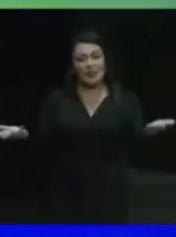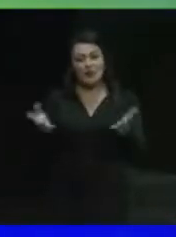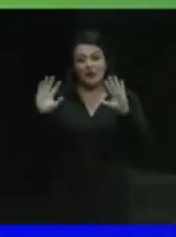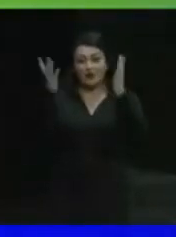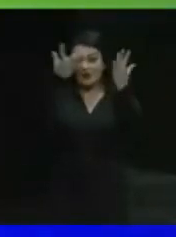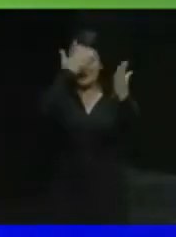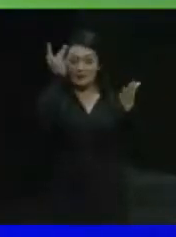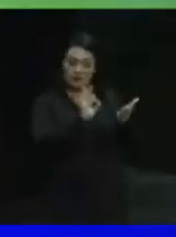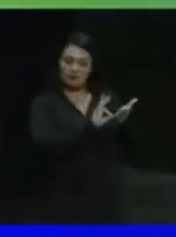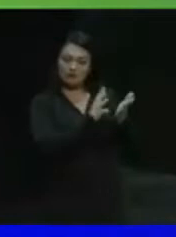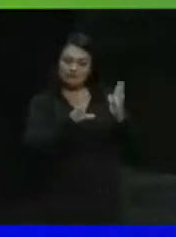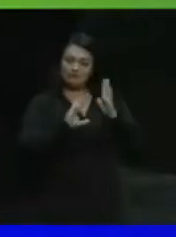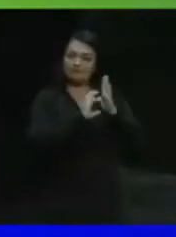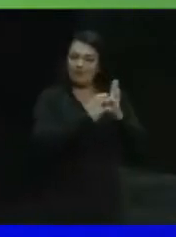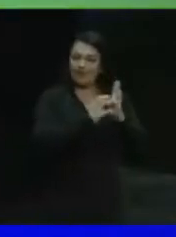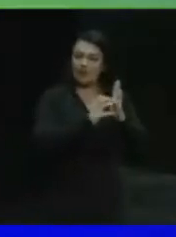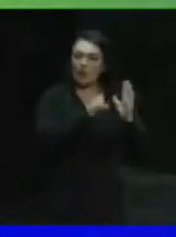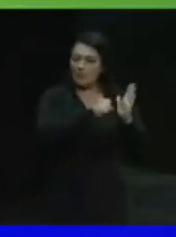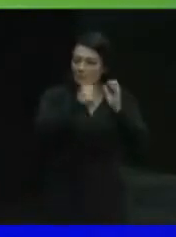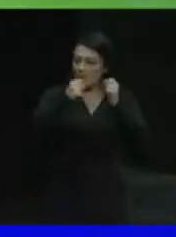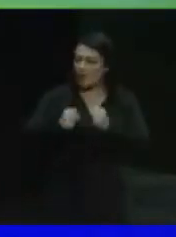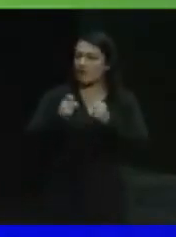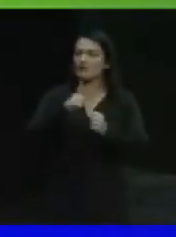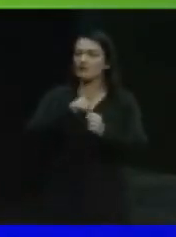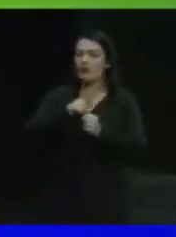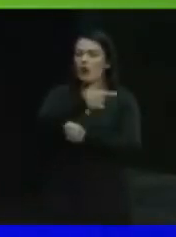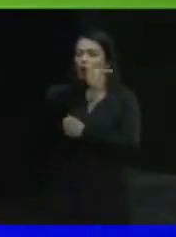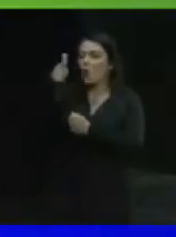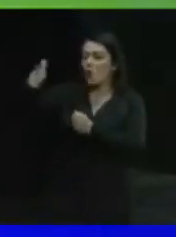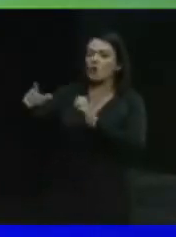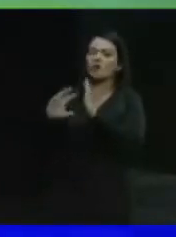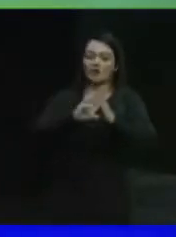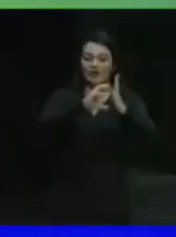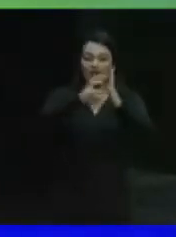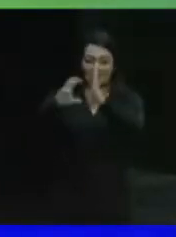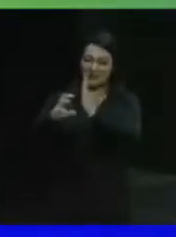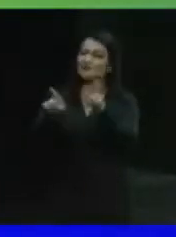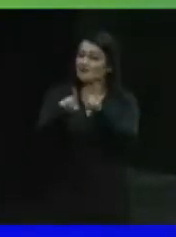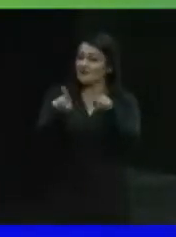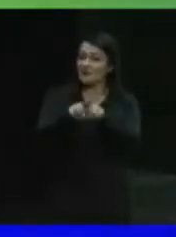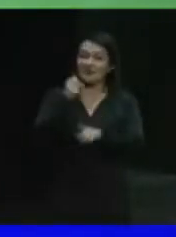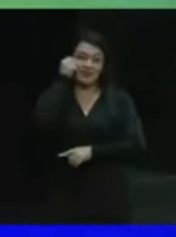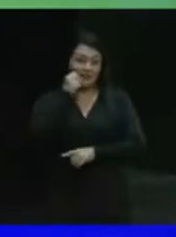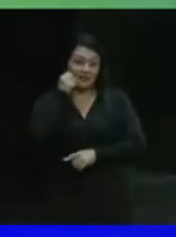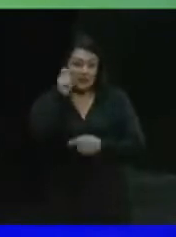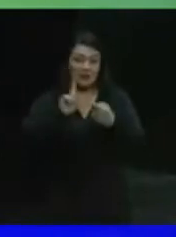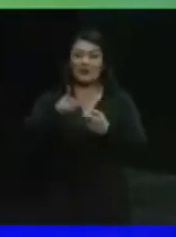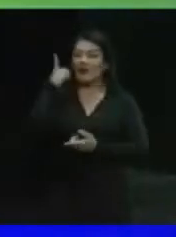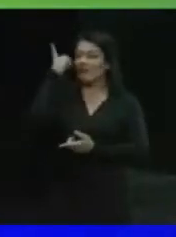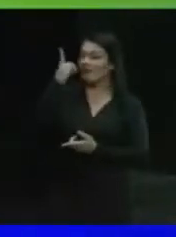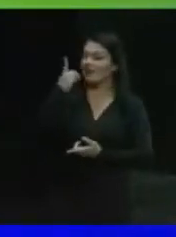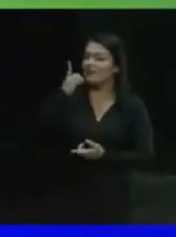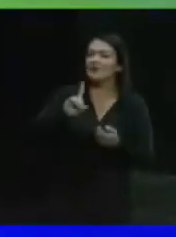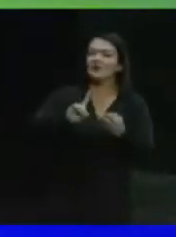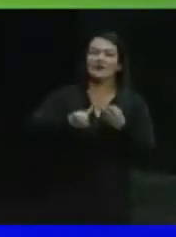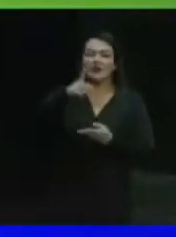filiados do Podemos, aos filiados de outros partidos políticos, aos senadores, deputados,